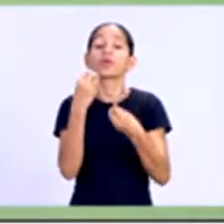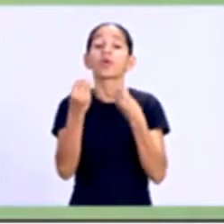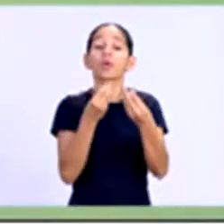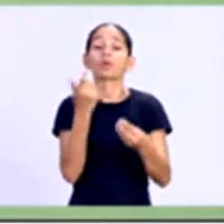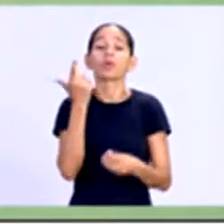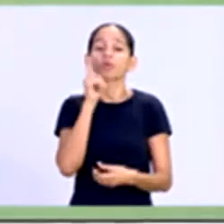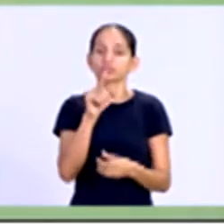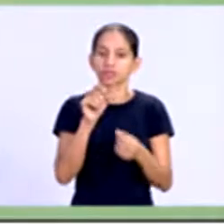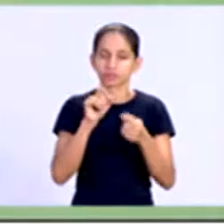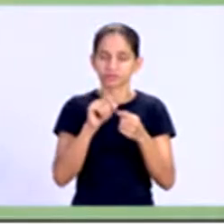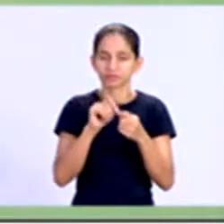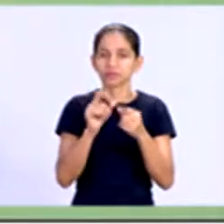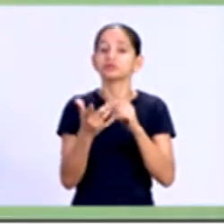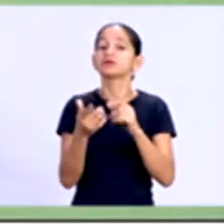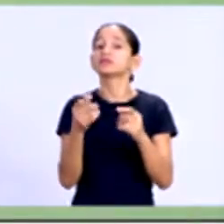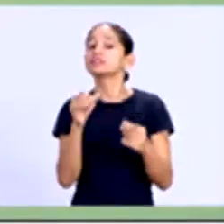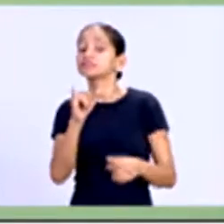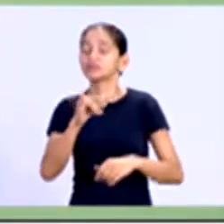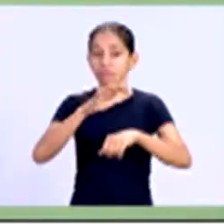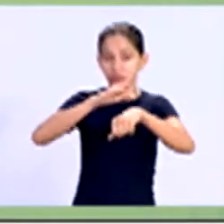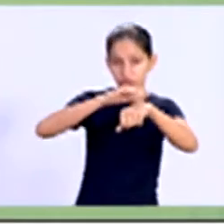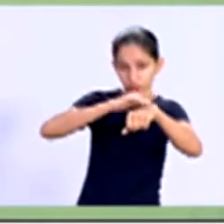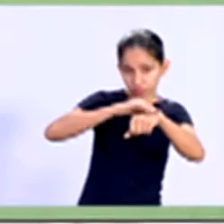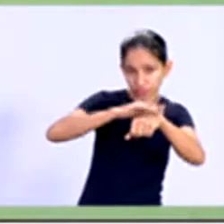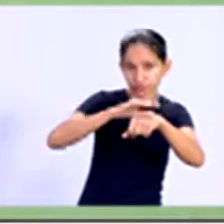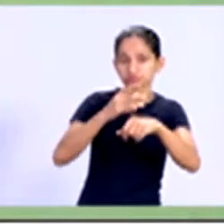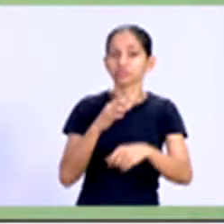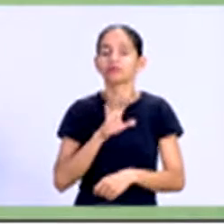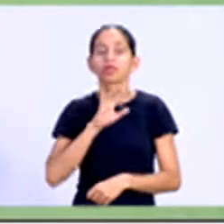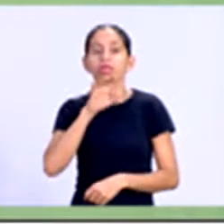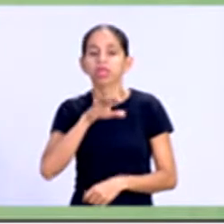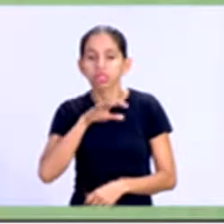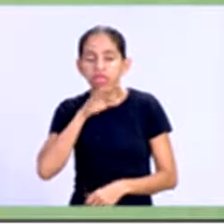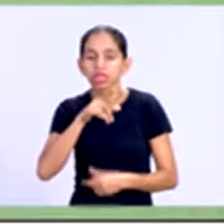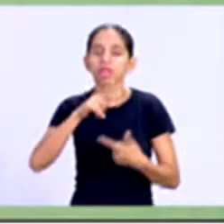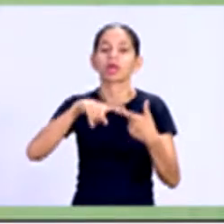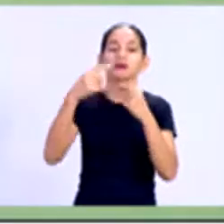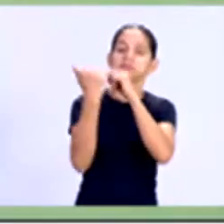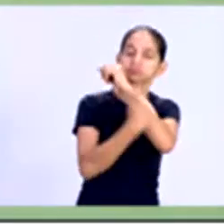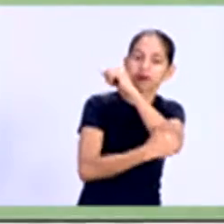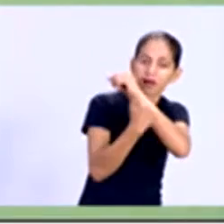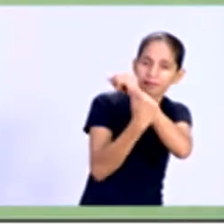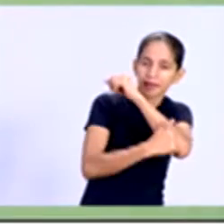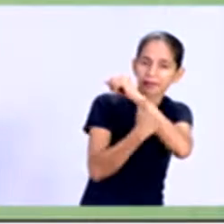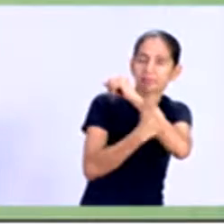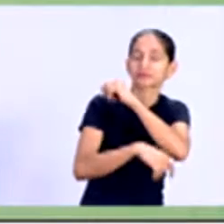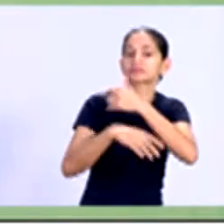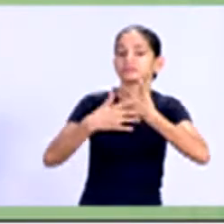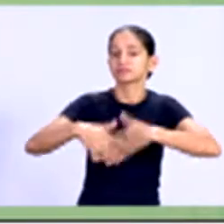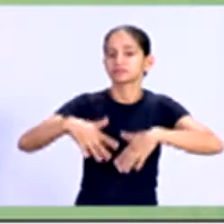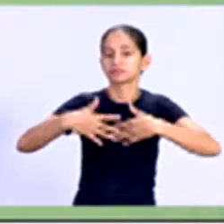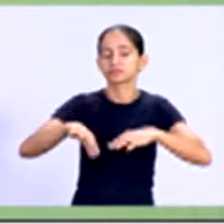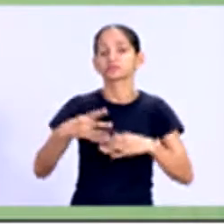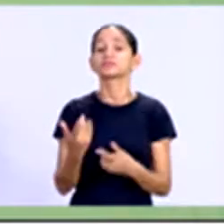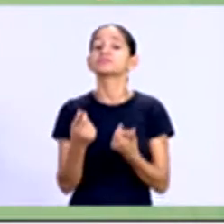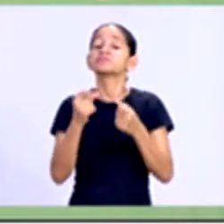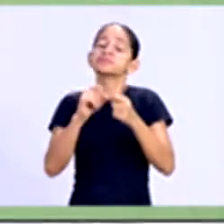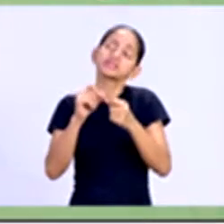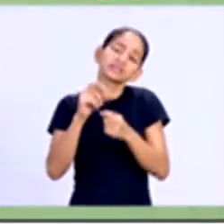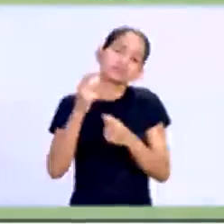manifestações clínicas das doenças, como vômitos, diarreia, é necessário que haja uma